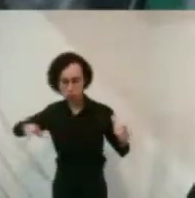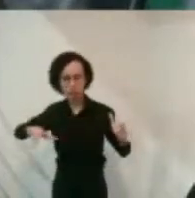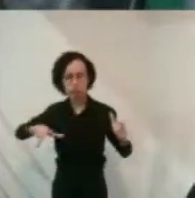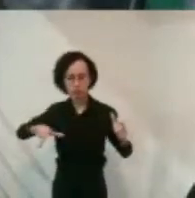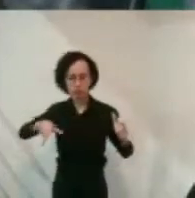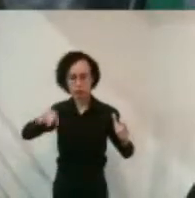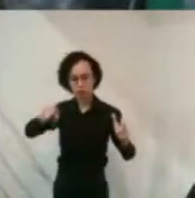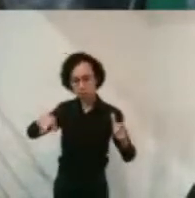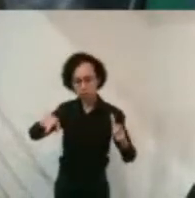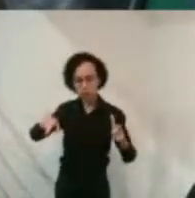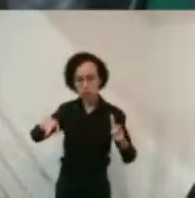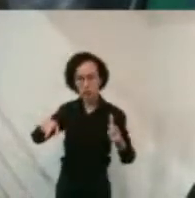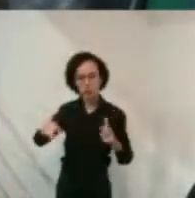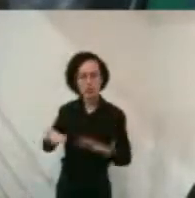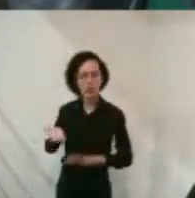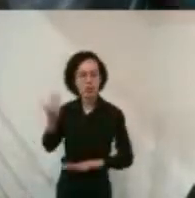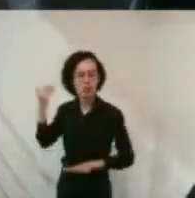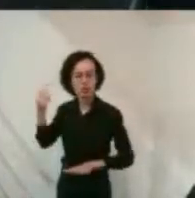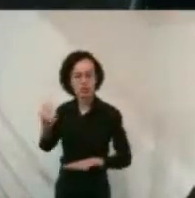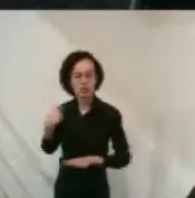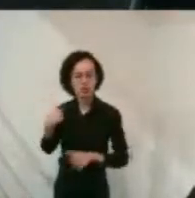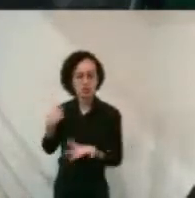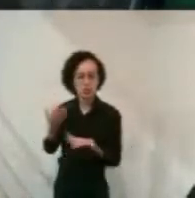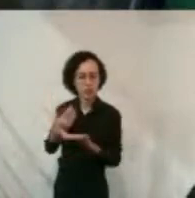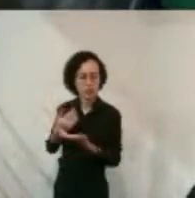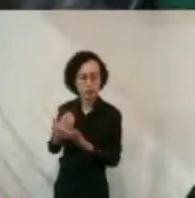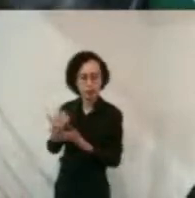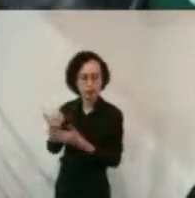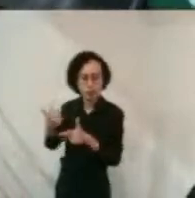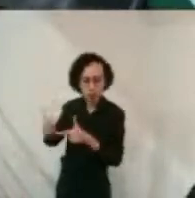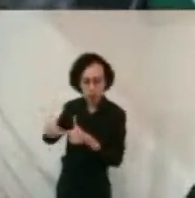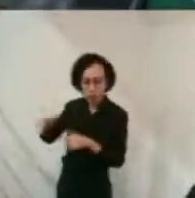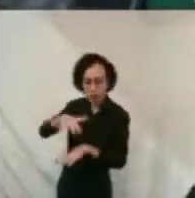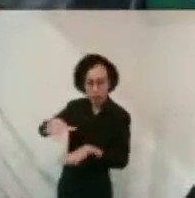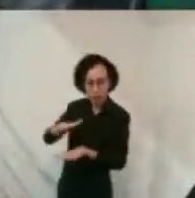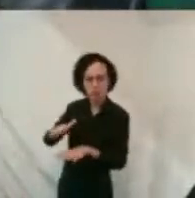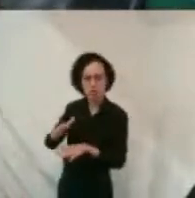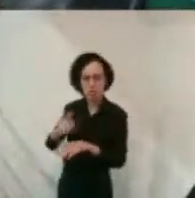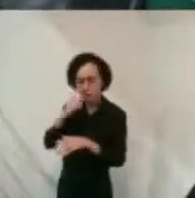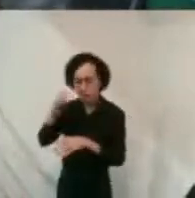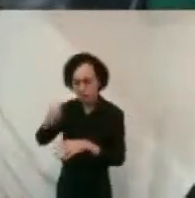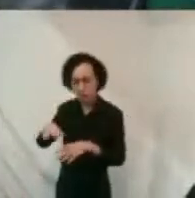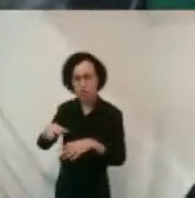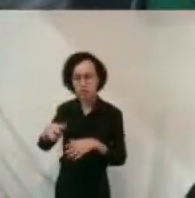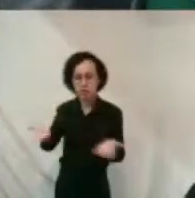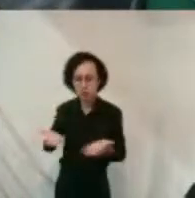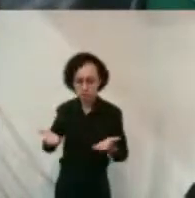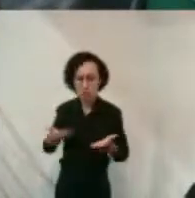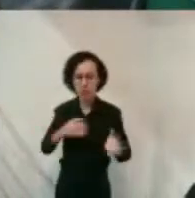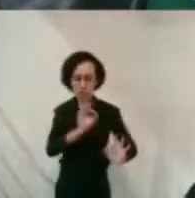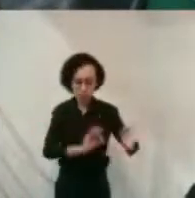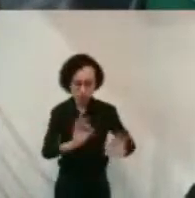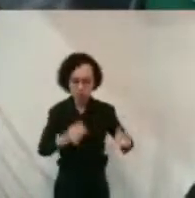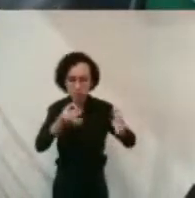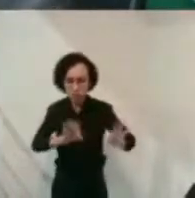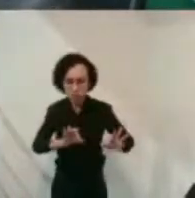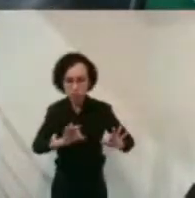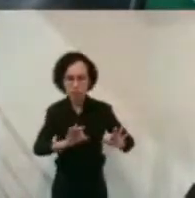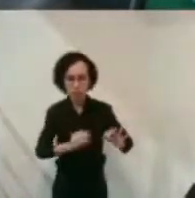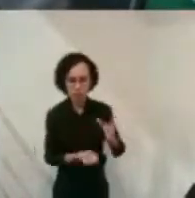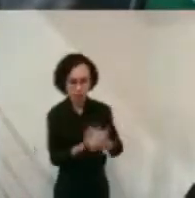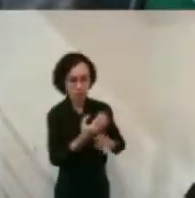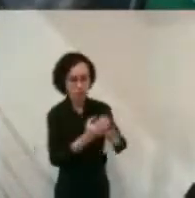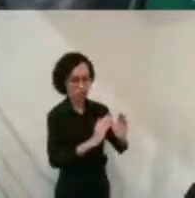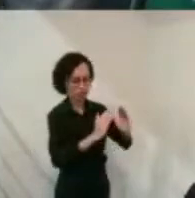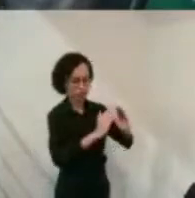lixão disputando com cachorro, com porco, com tudo, ele vá para um lugar com higiene ambientalmente correto, né,